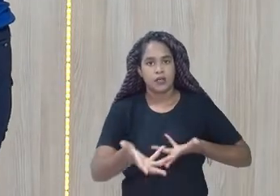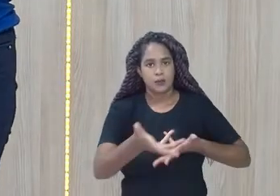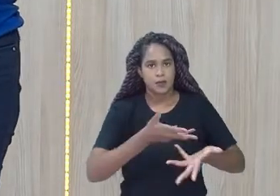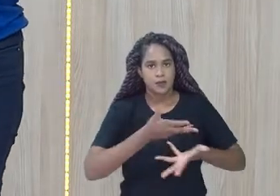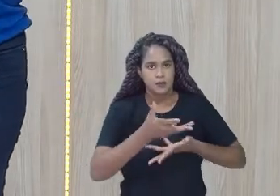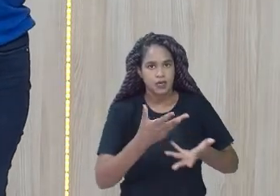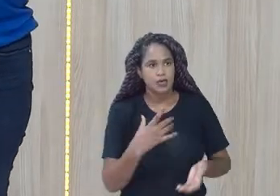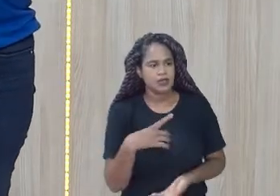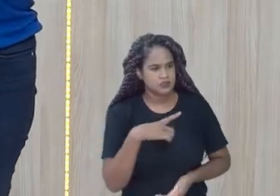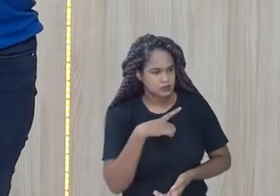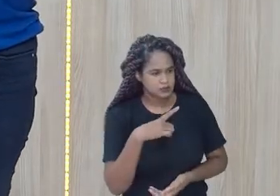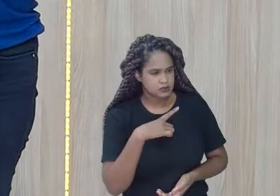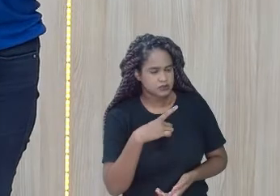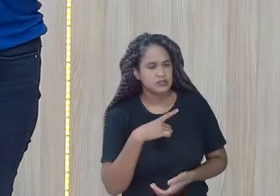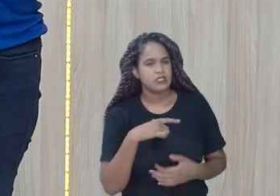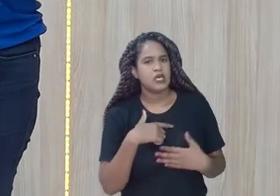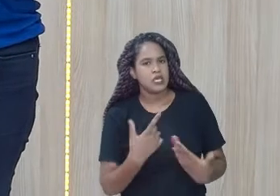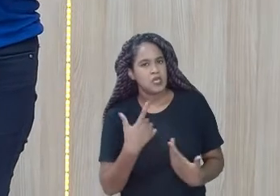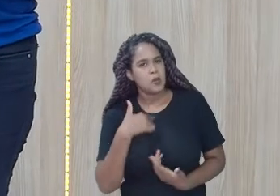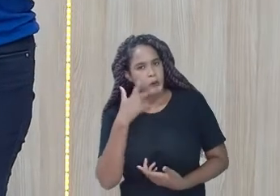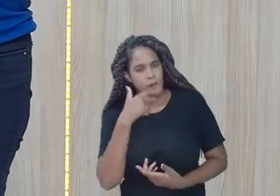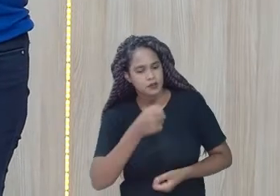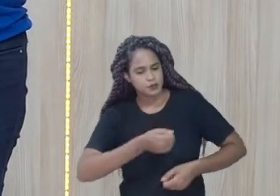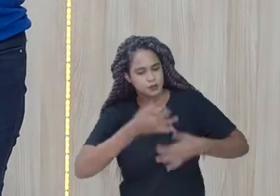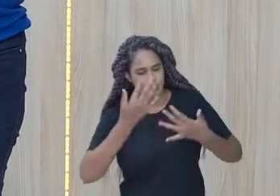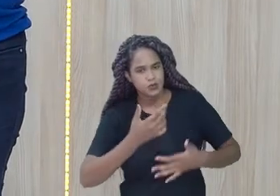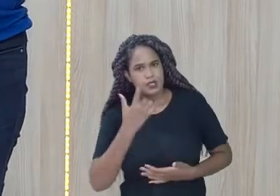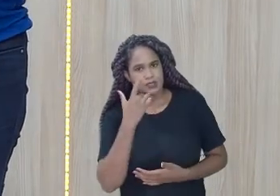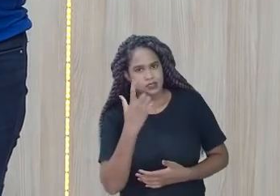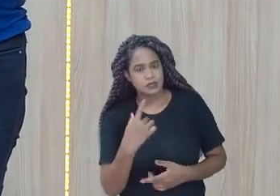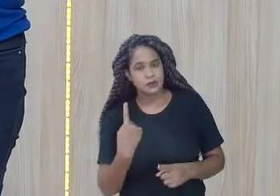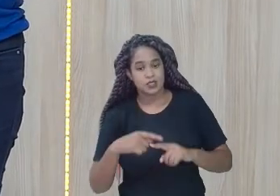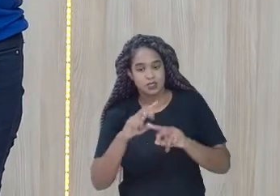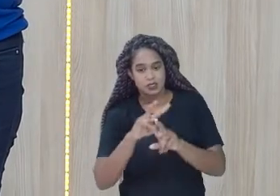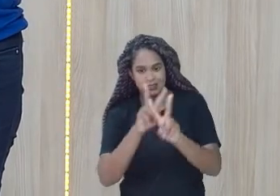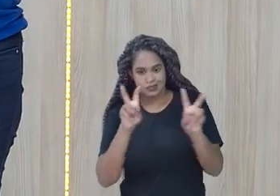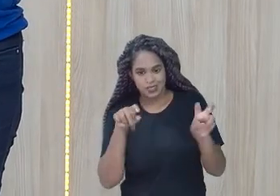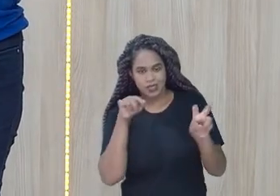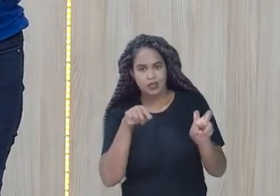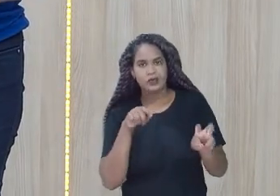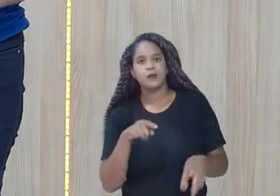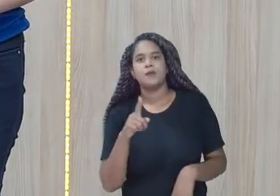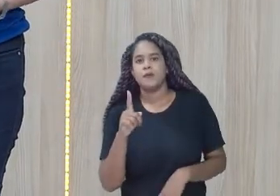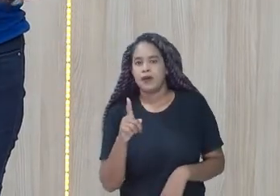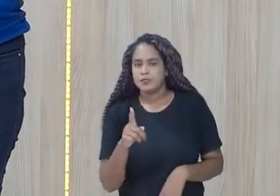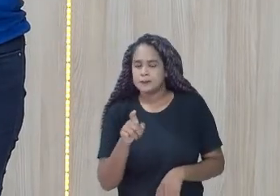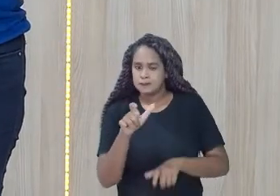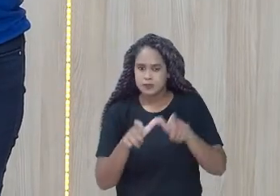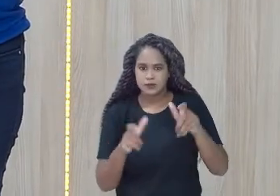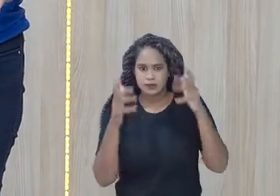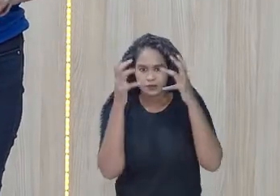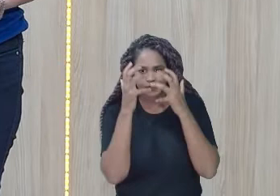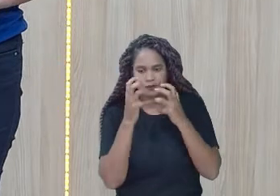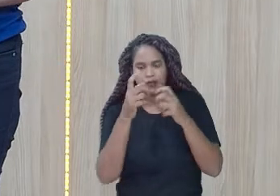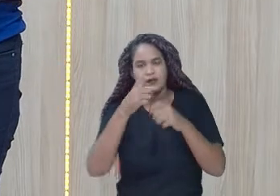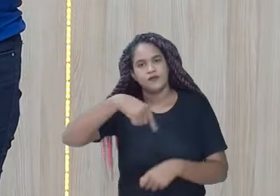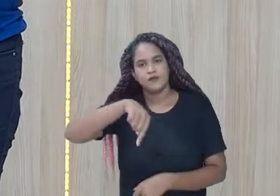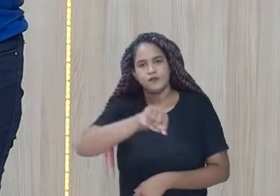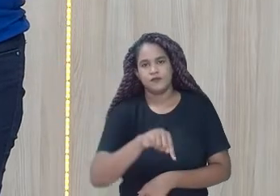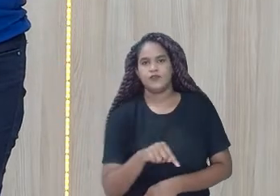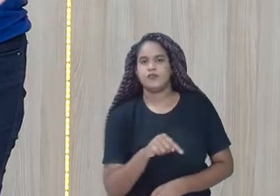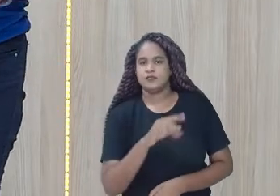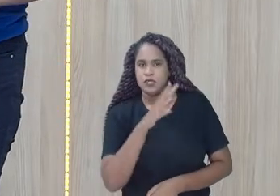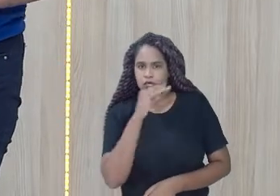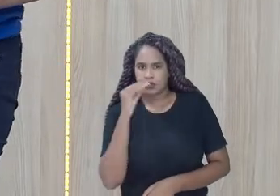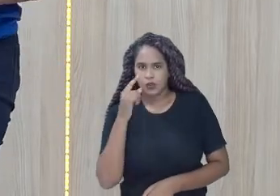eu acho que está bem interessante aí nosso chat, que esse tema realmente é um tema atrativo para vocês adolescentes,